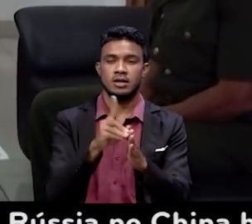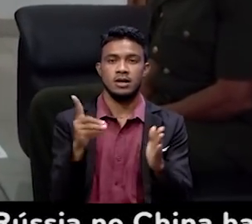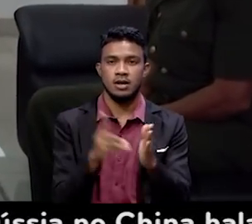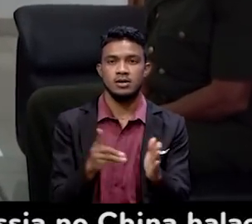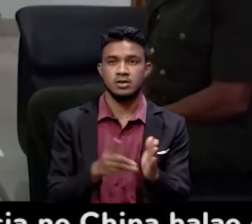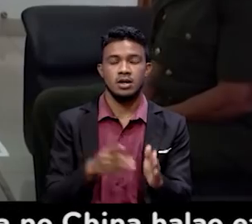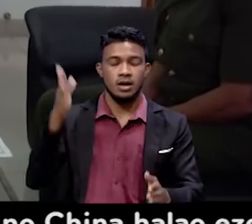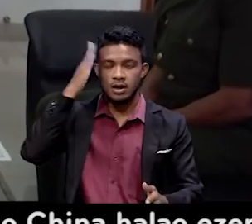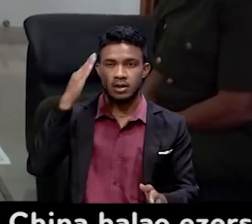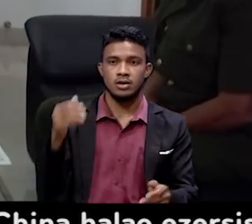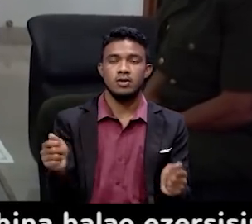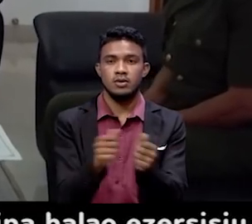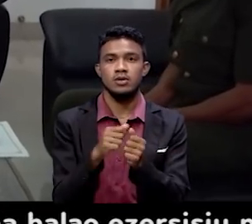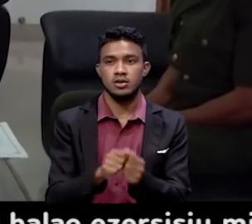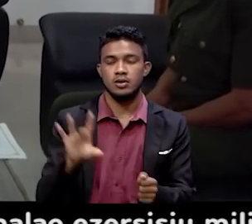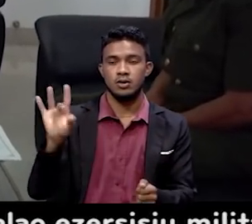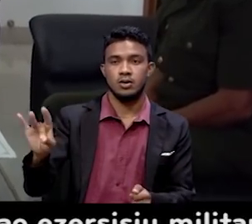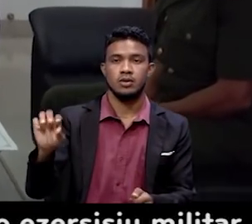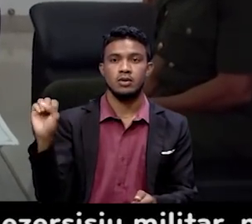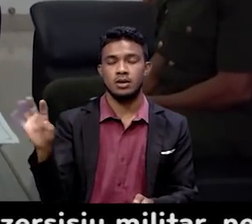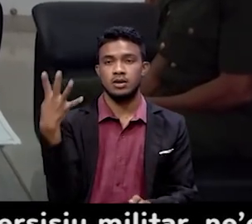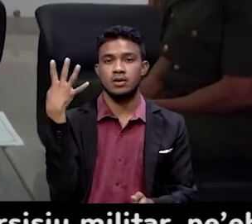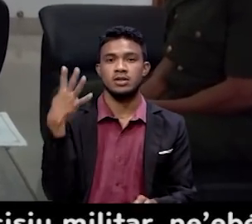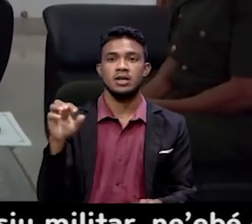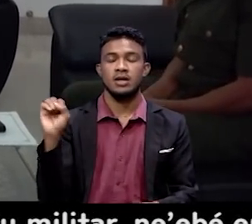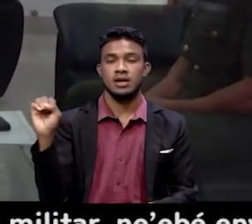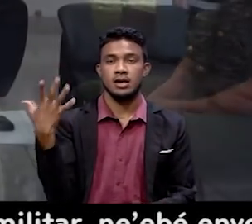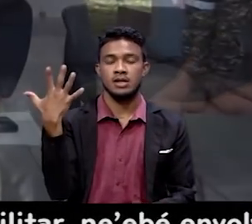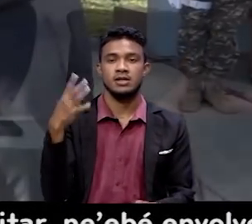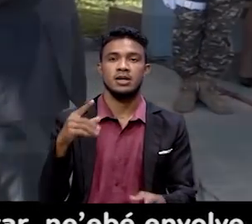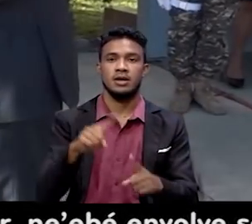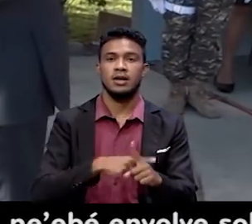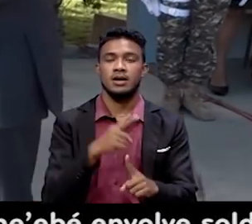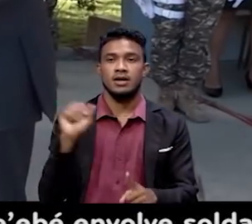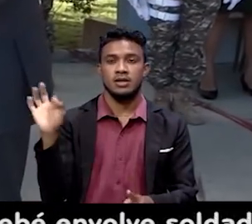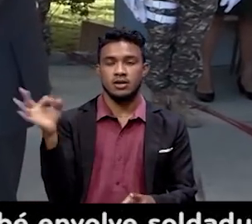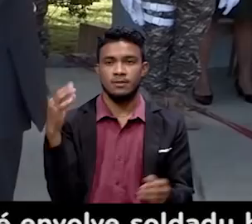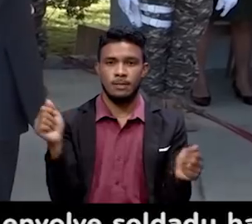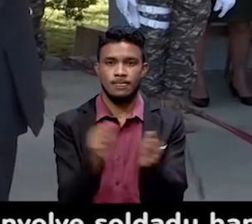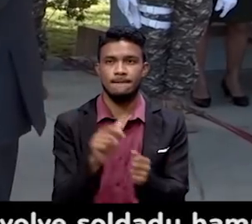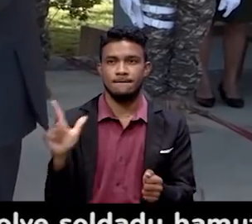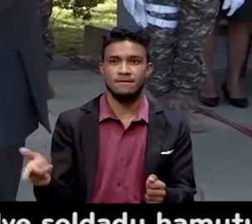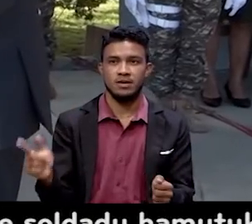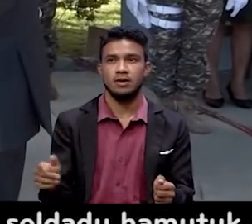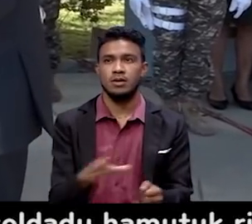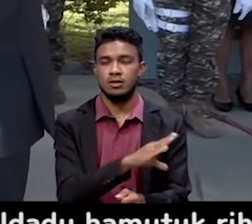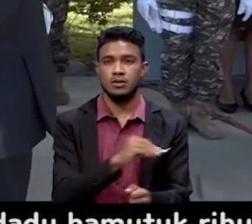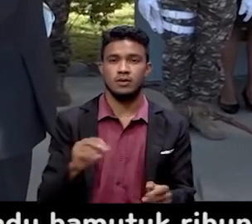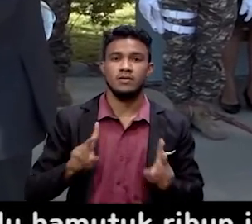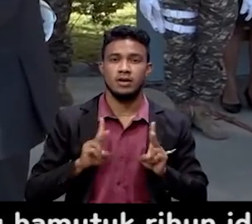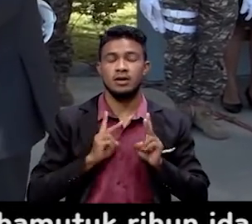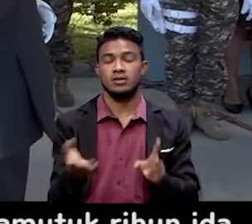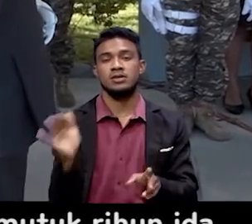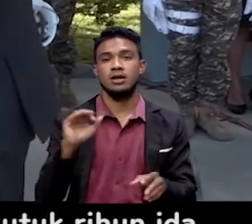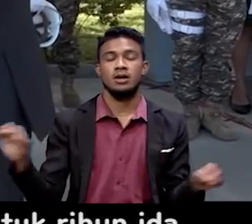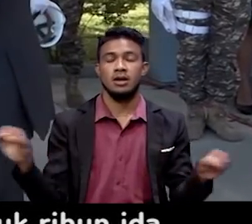reconhecimento 8-14, 15-19, 20-24, inclui Romar Terceira, mas B, lá